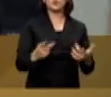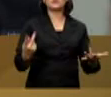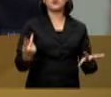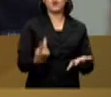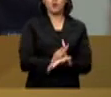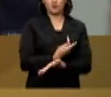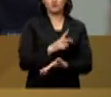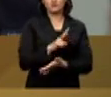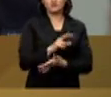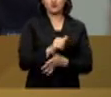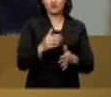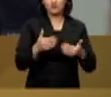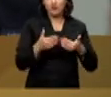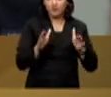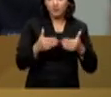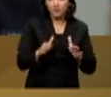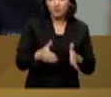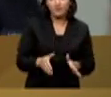não encaminharmos,